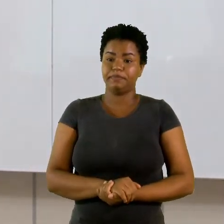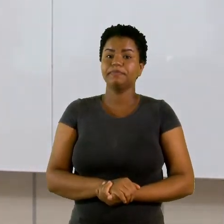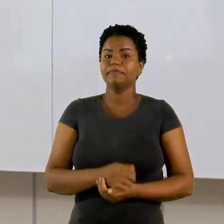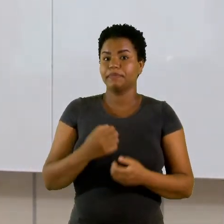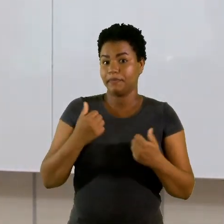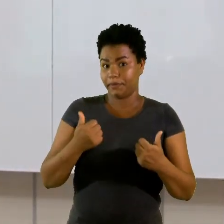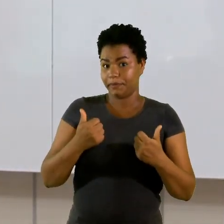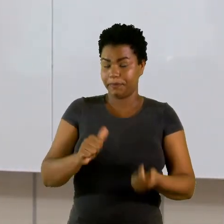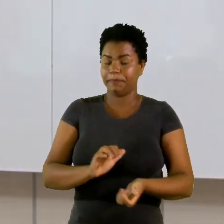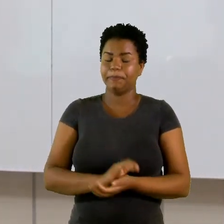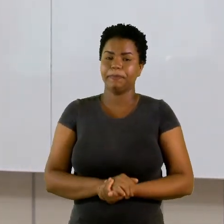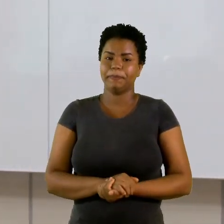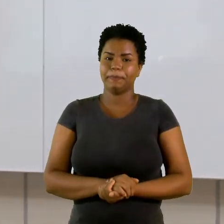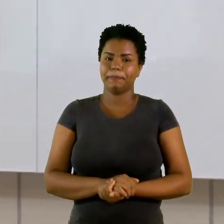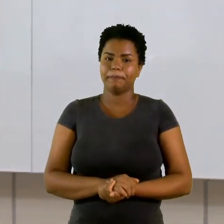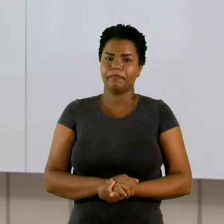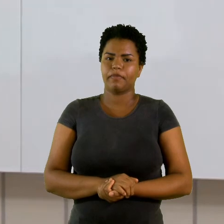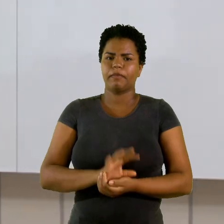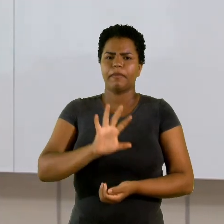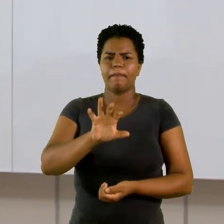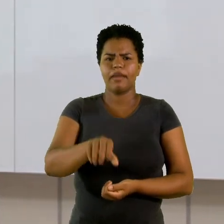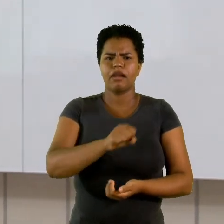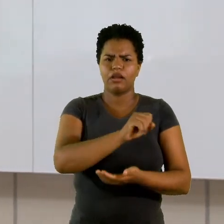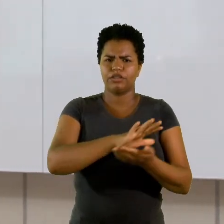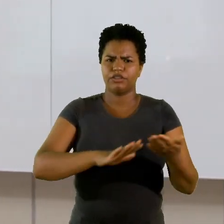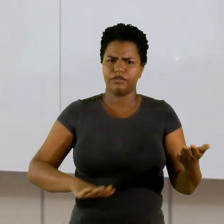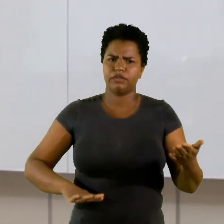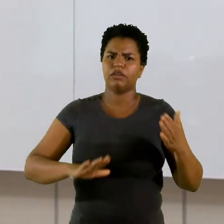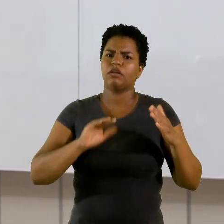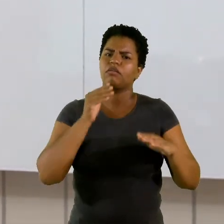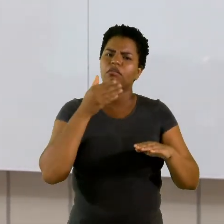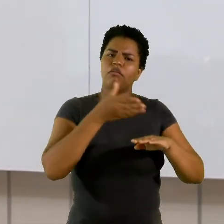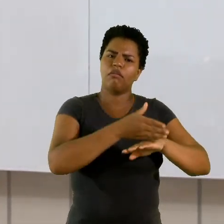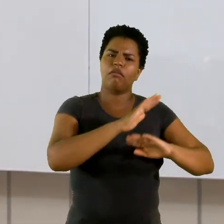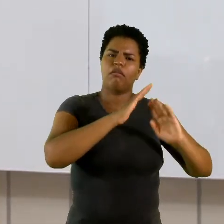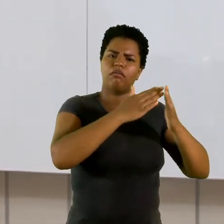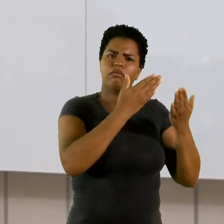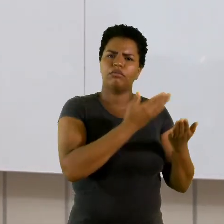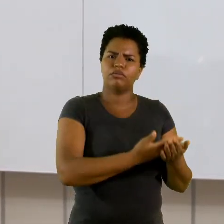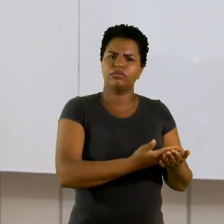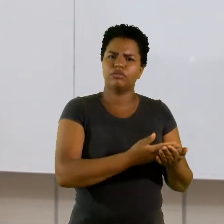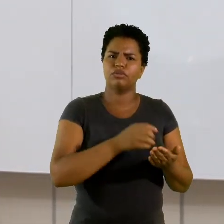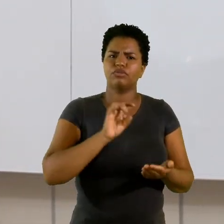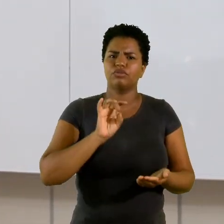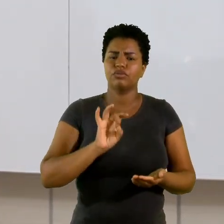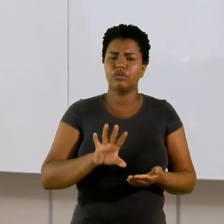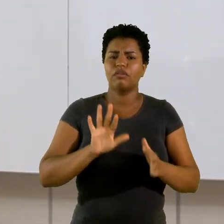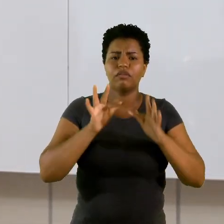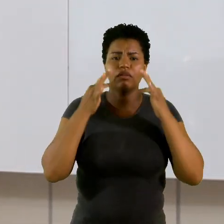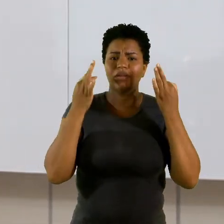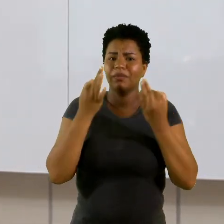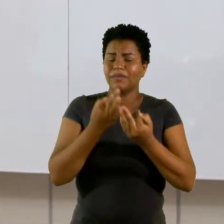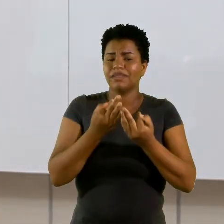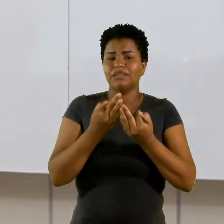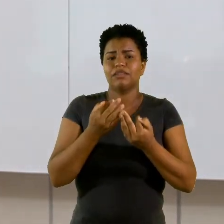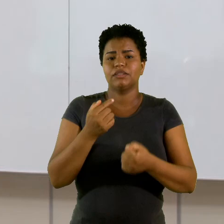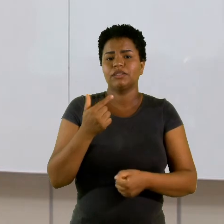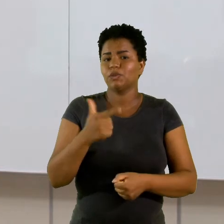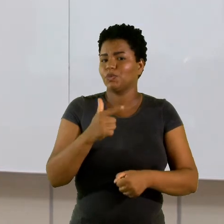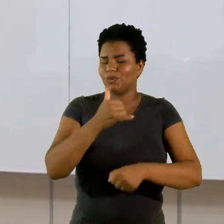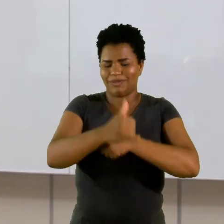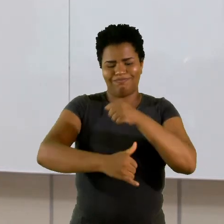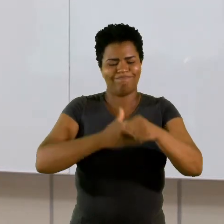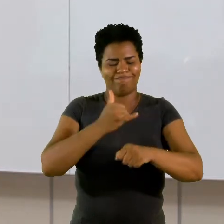bom? Para buscar as atividadezinhas lá na escola, só para aquela família que não tem acesso